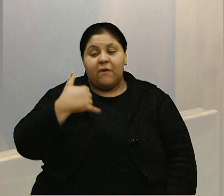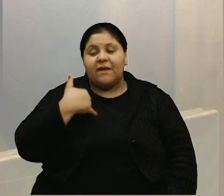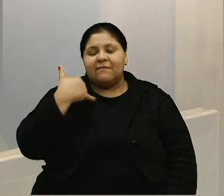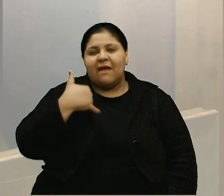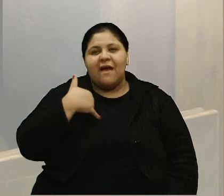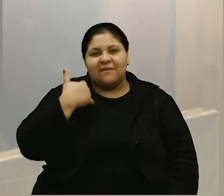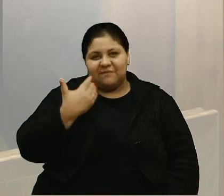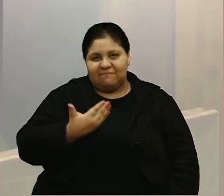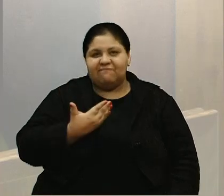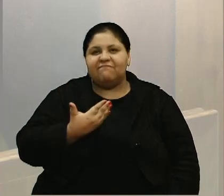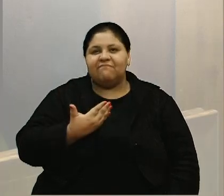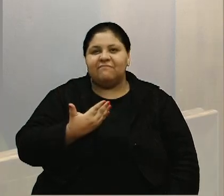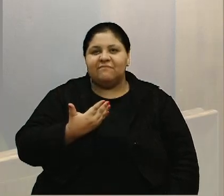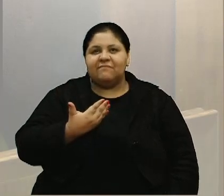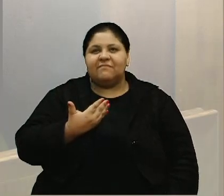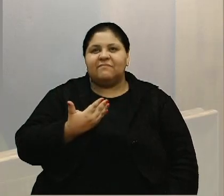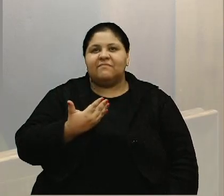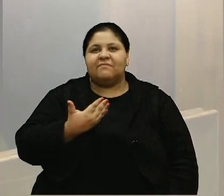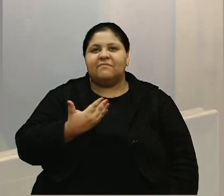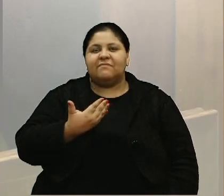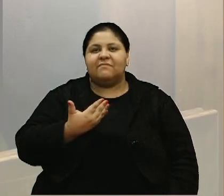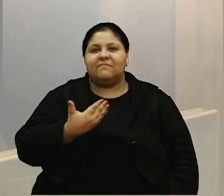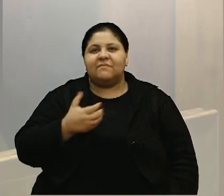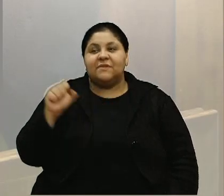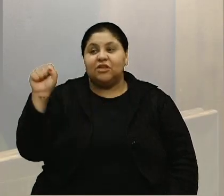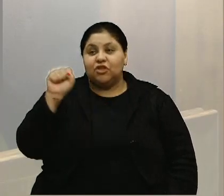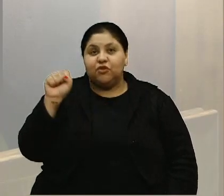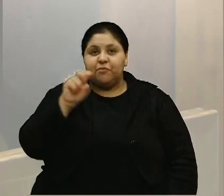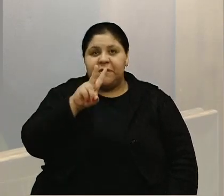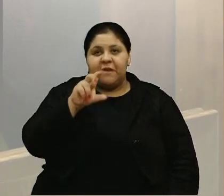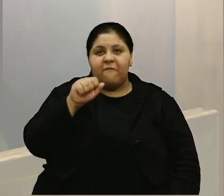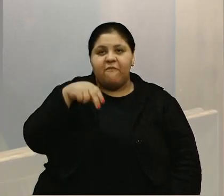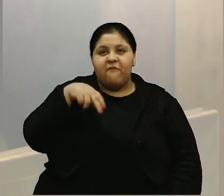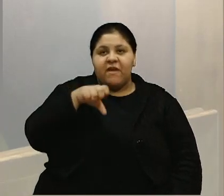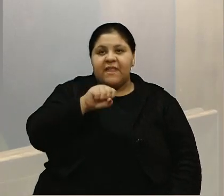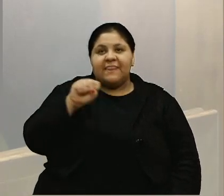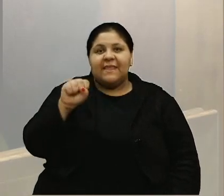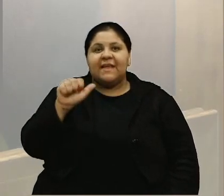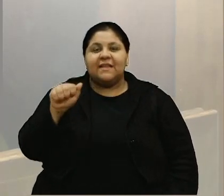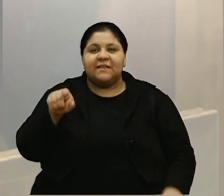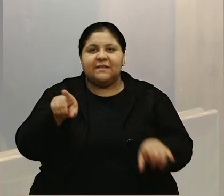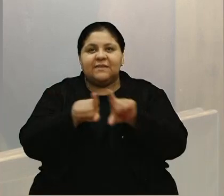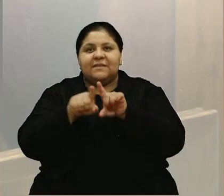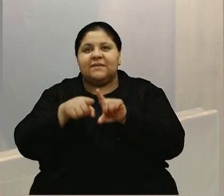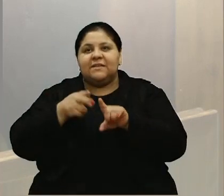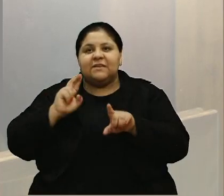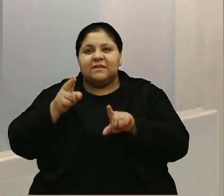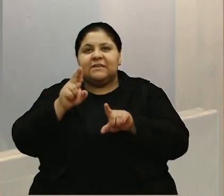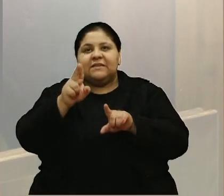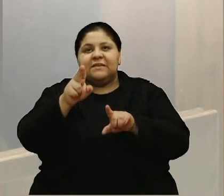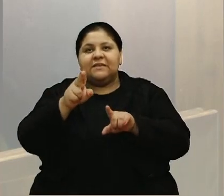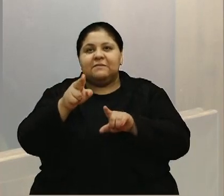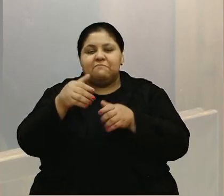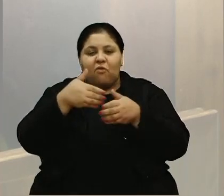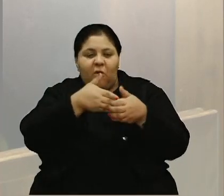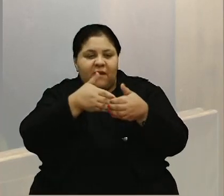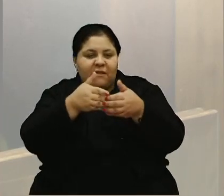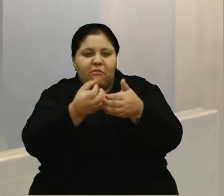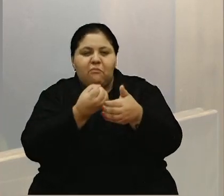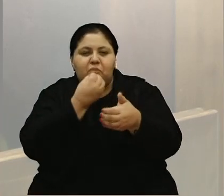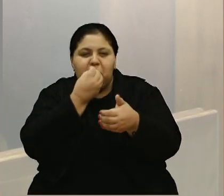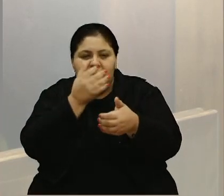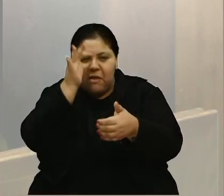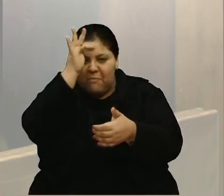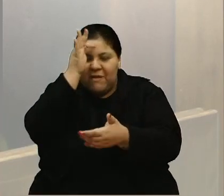está, que nem disse a nossa sobrinha Vanessa, né? Sempre encaminhando nós para o bem, para a